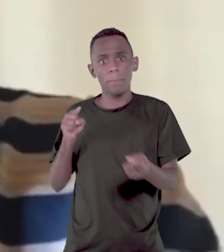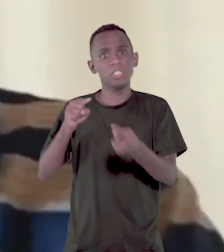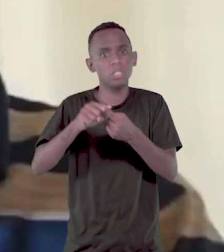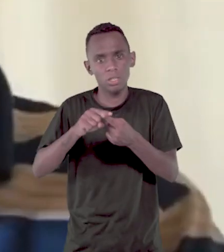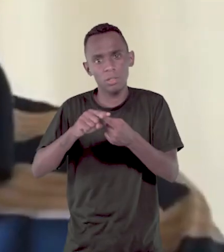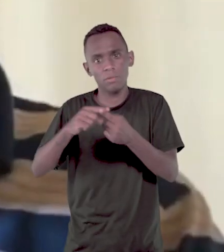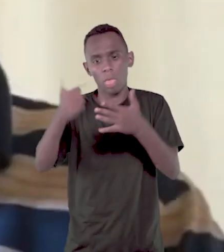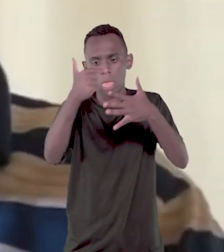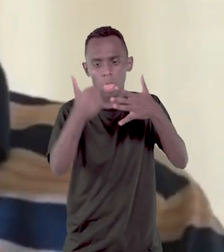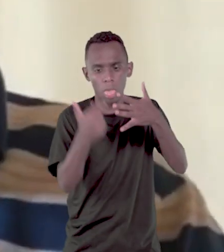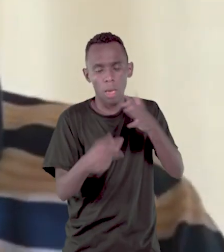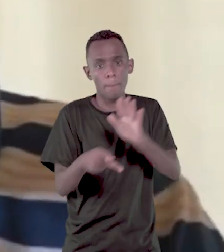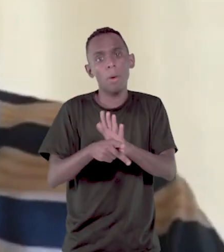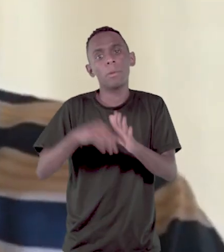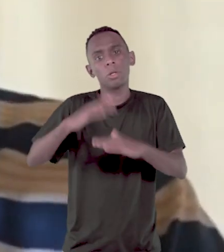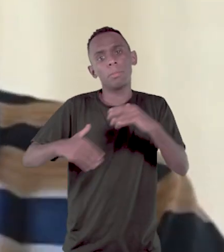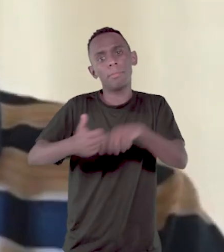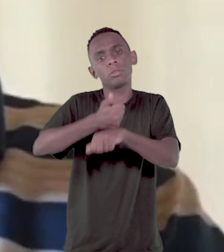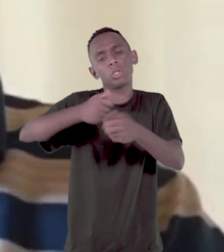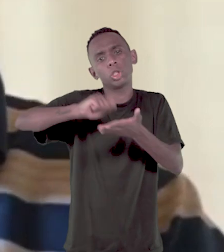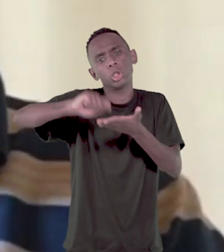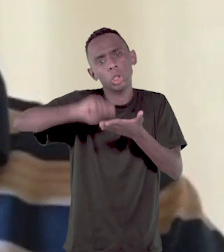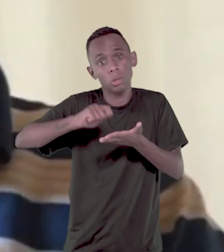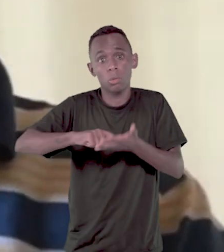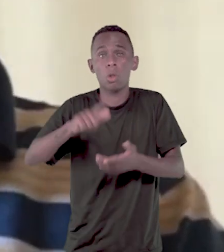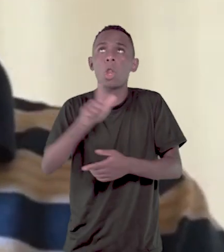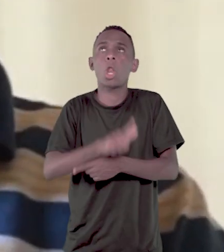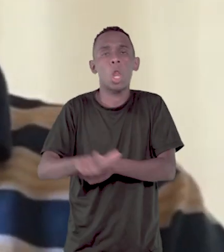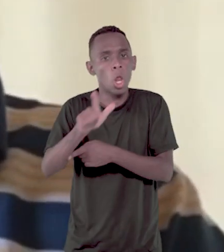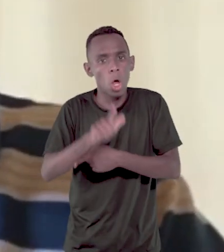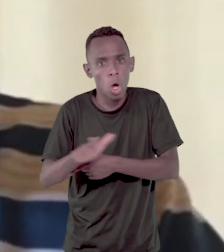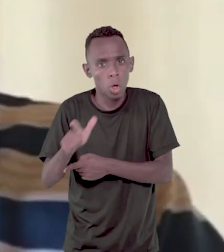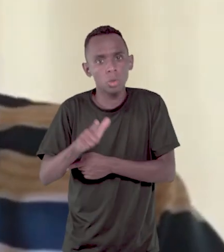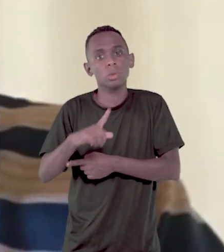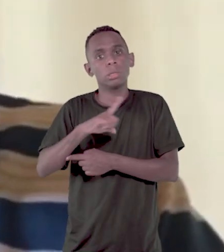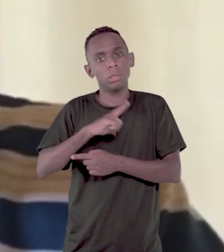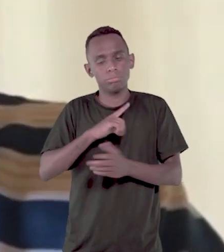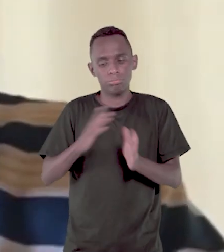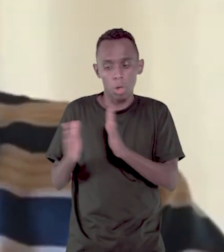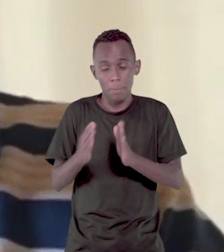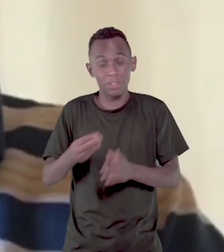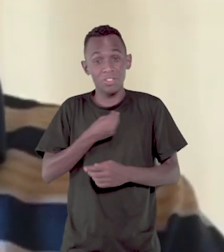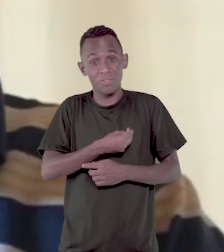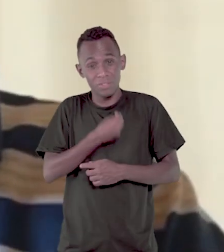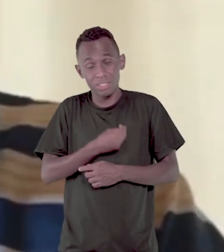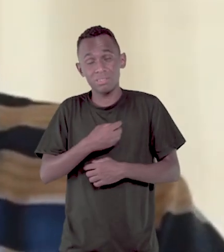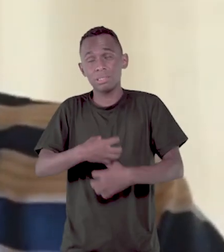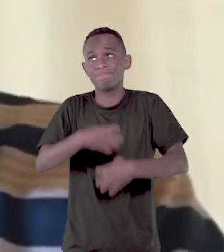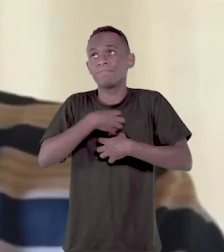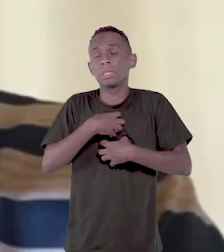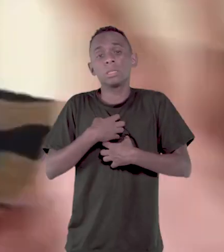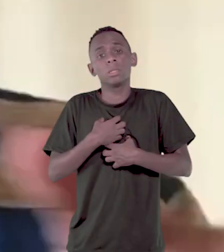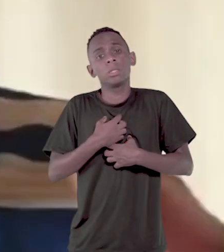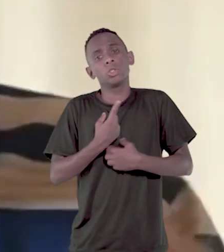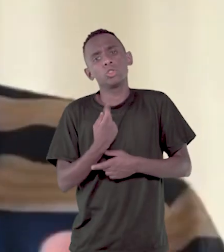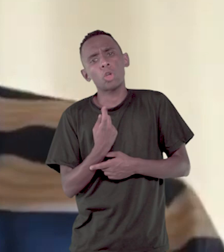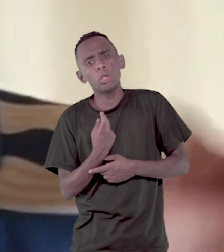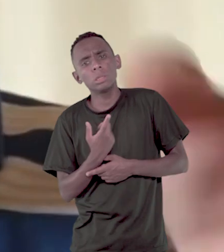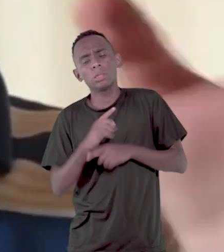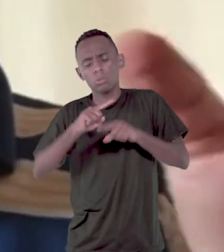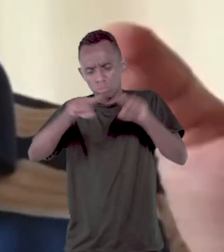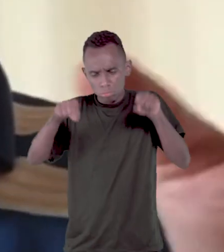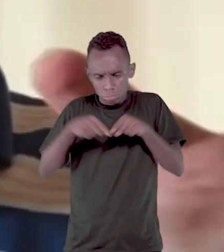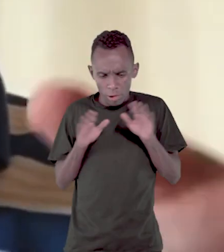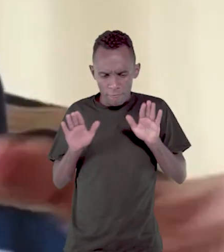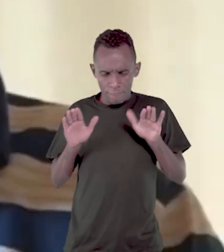são colocadas, né? Então, assim, evidentemente que parte da nossa vida é solitária, é fechada